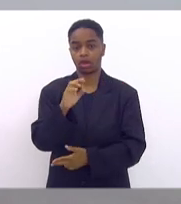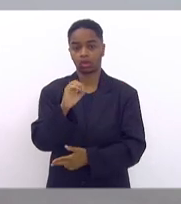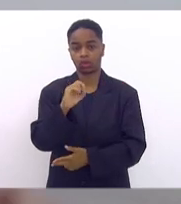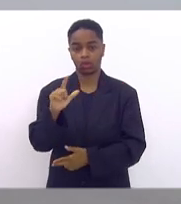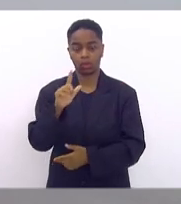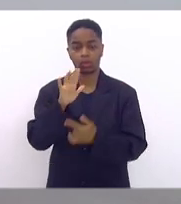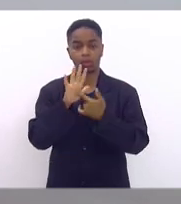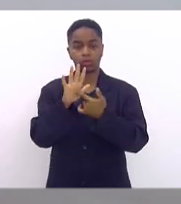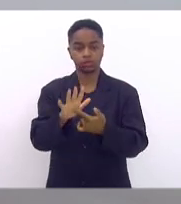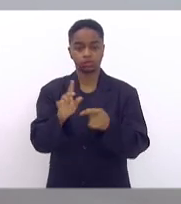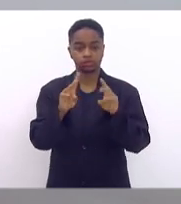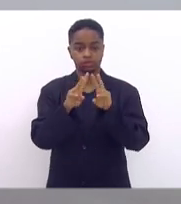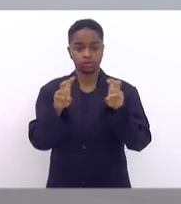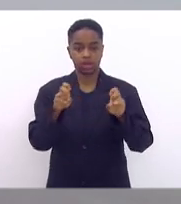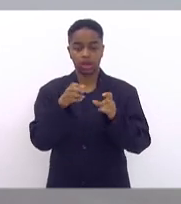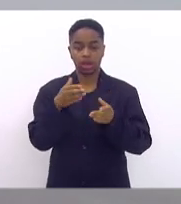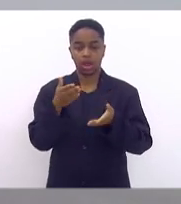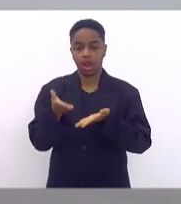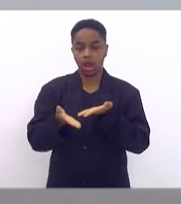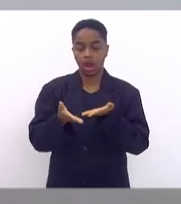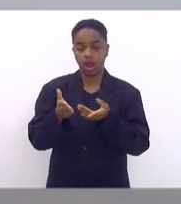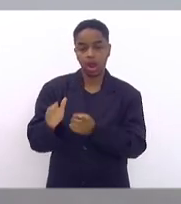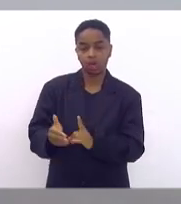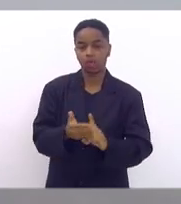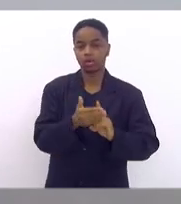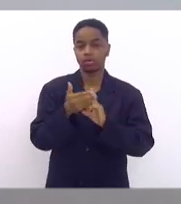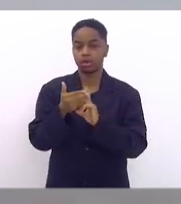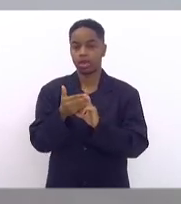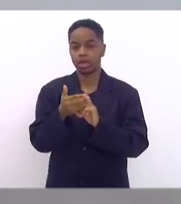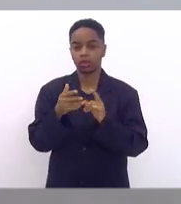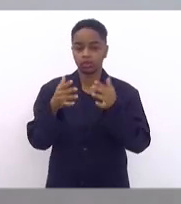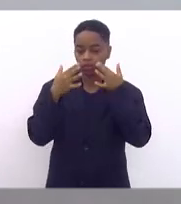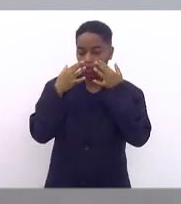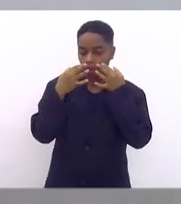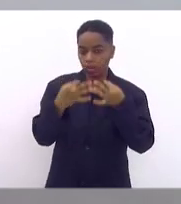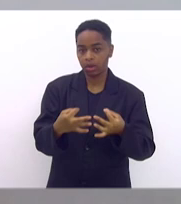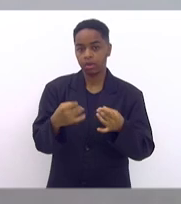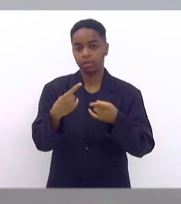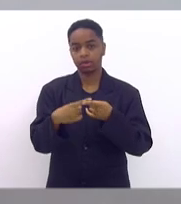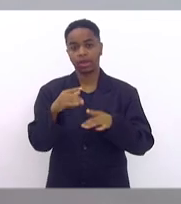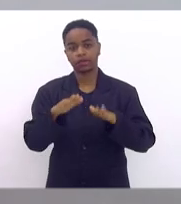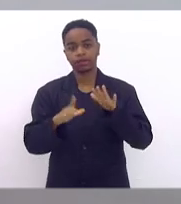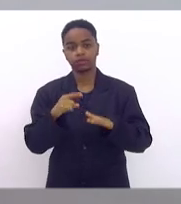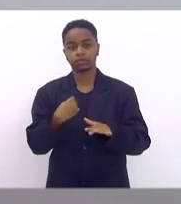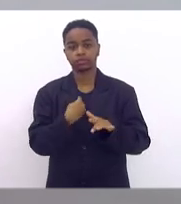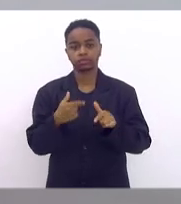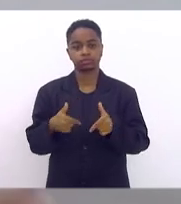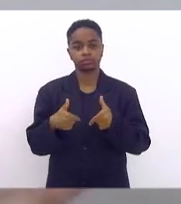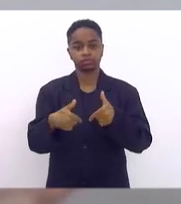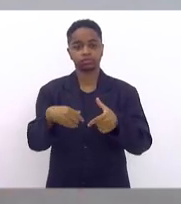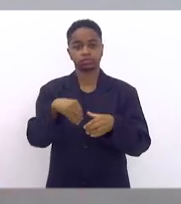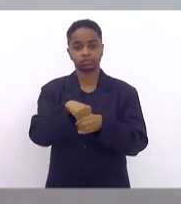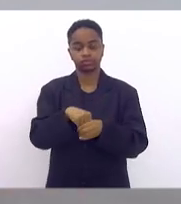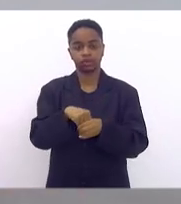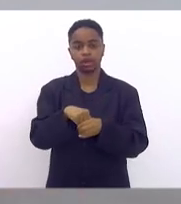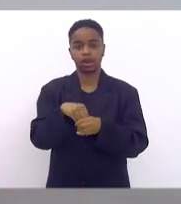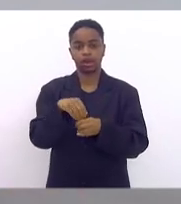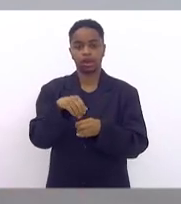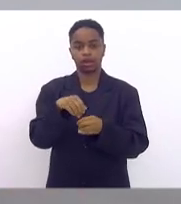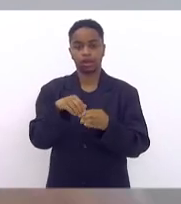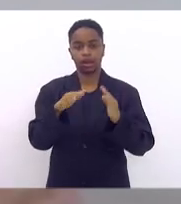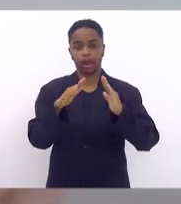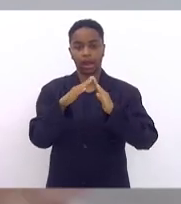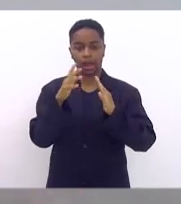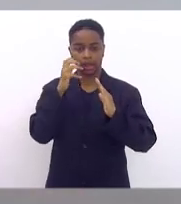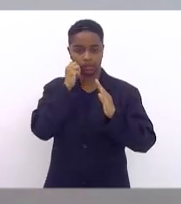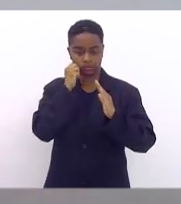é o acolhimento, é a escuta. A gente, quando atua nos abrigos, a gente atua em 3 abrigos, hoje em